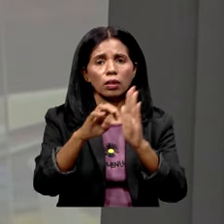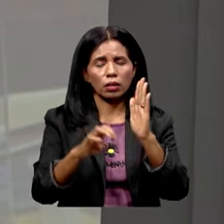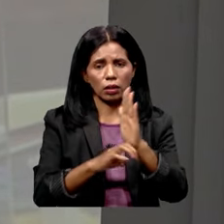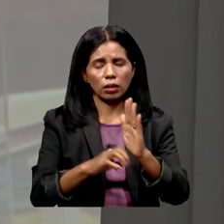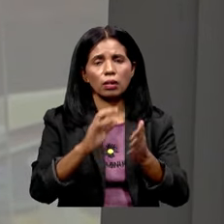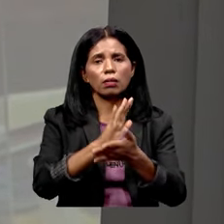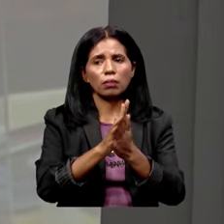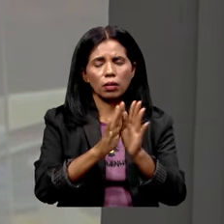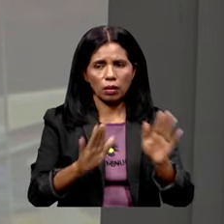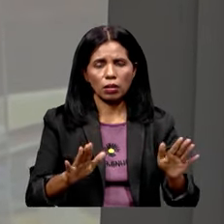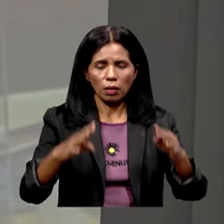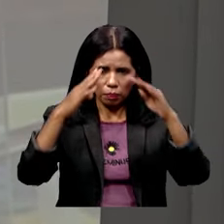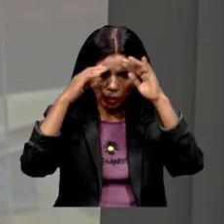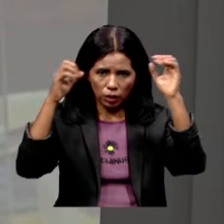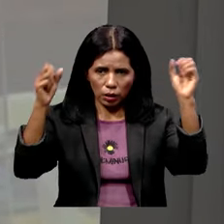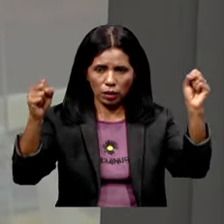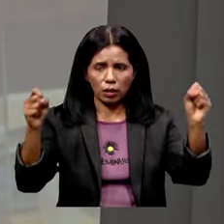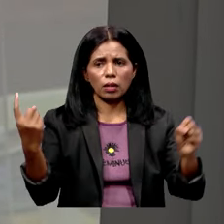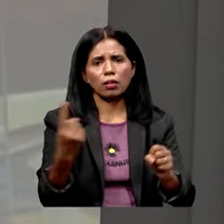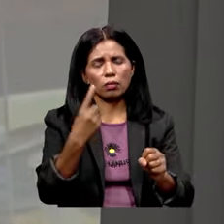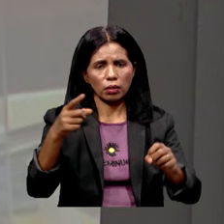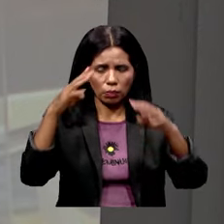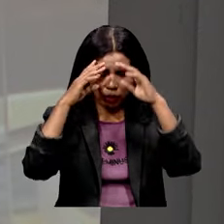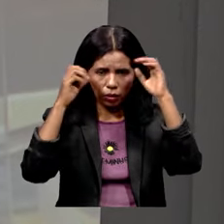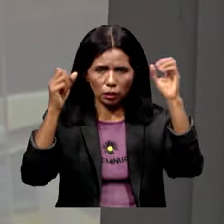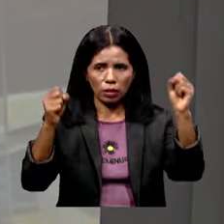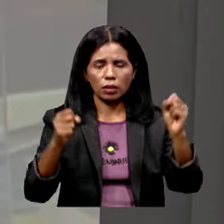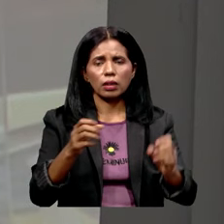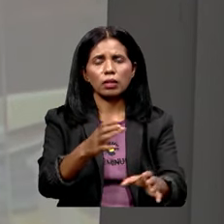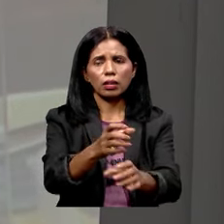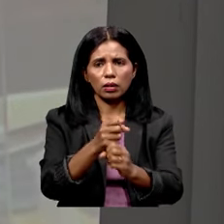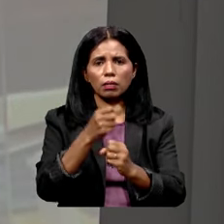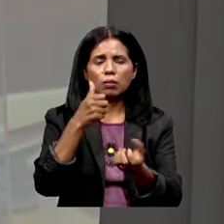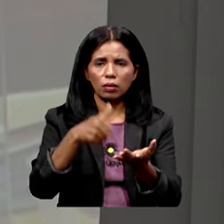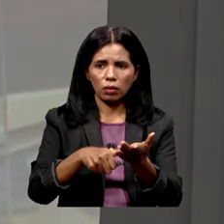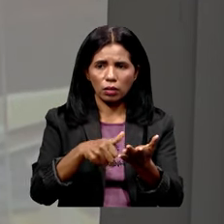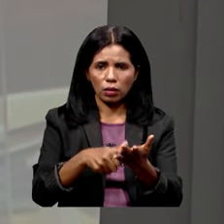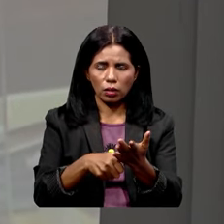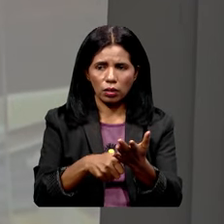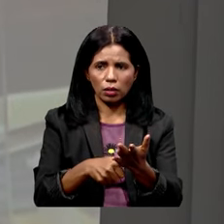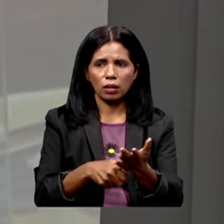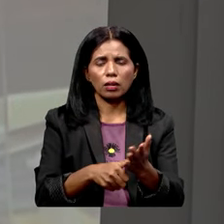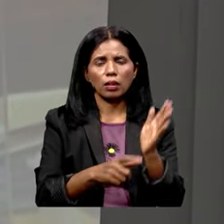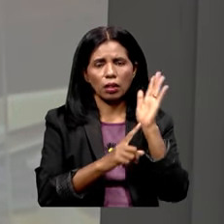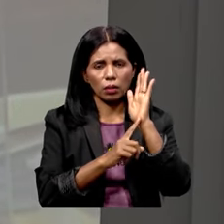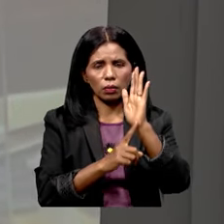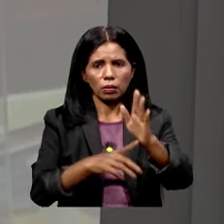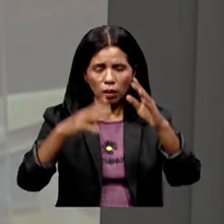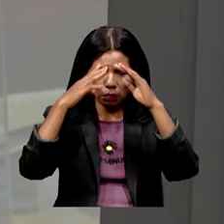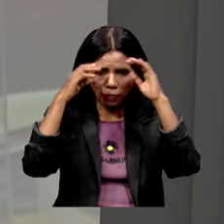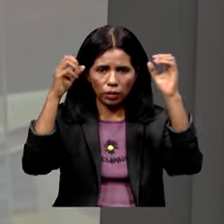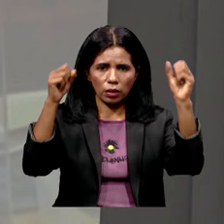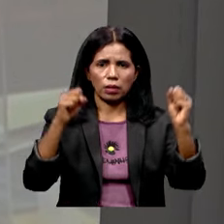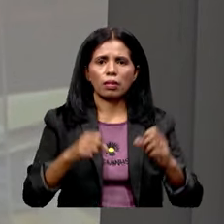Paz. Presidente da República, presidente da República. Se sim o convite, convite tem que dirigir para o presidente da